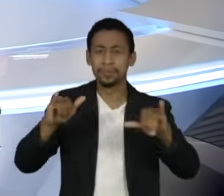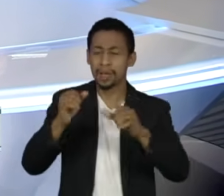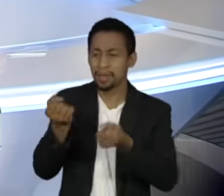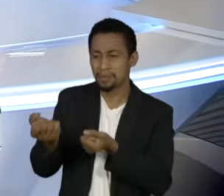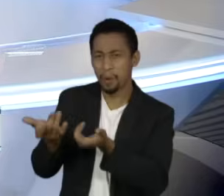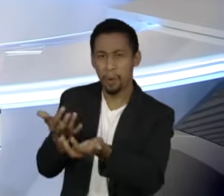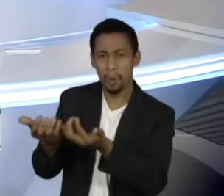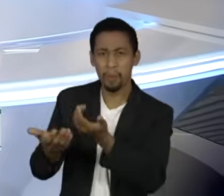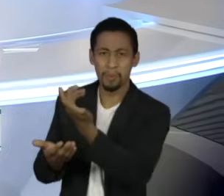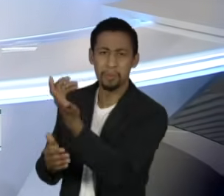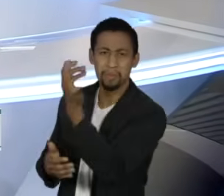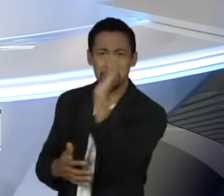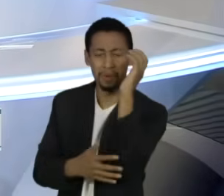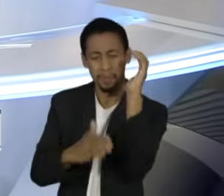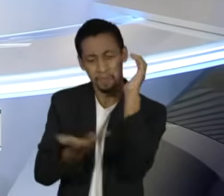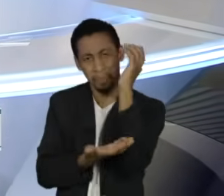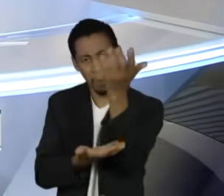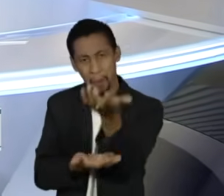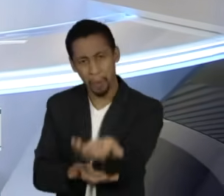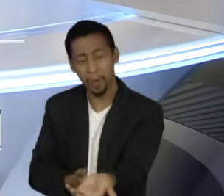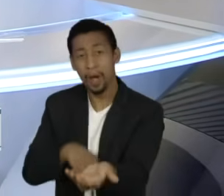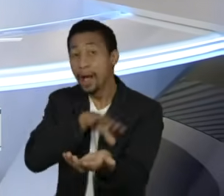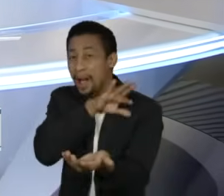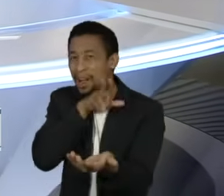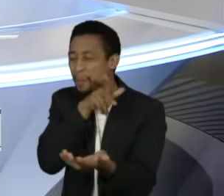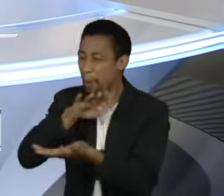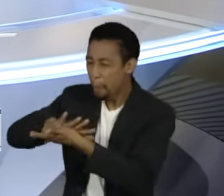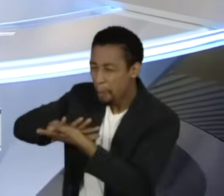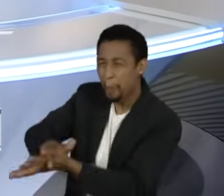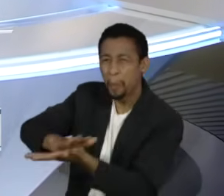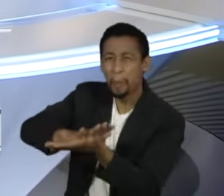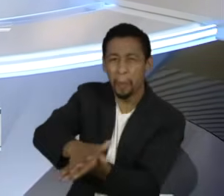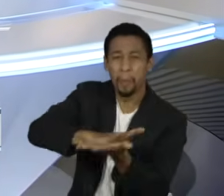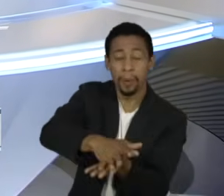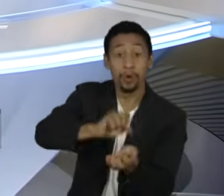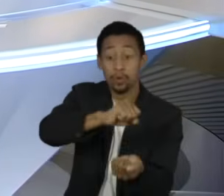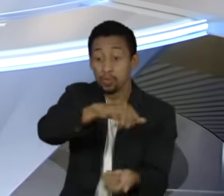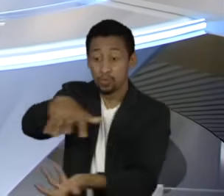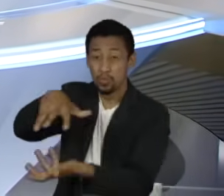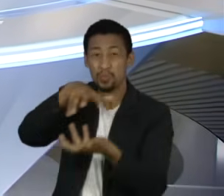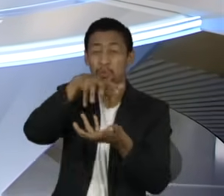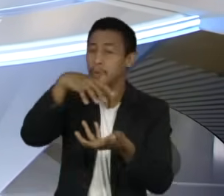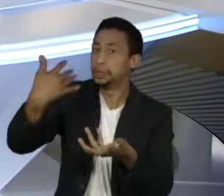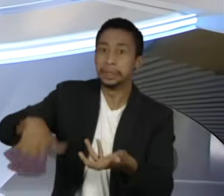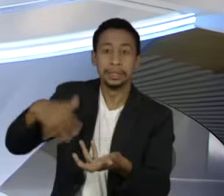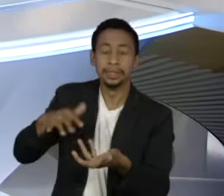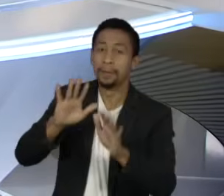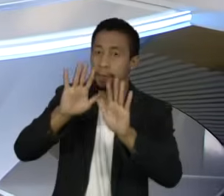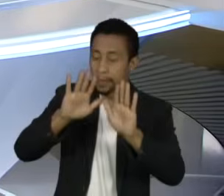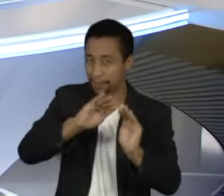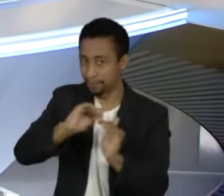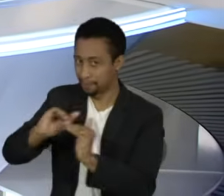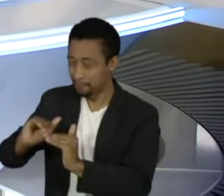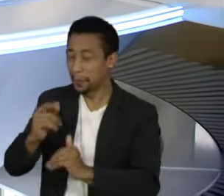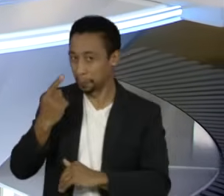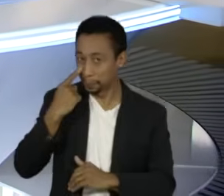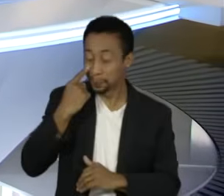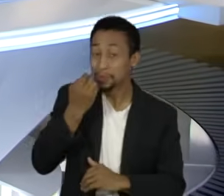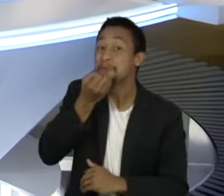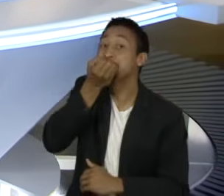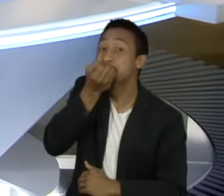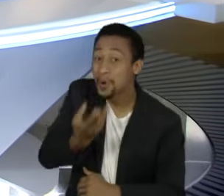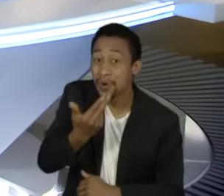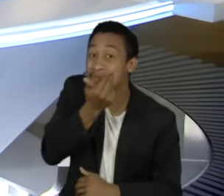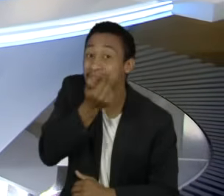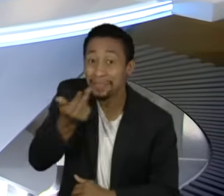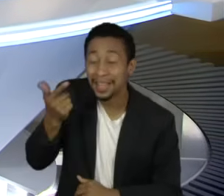desmatamentos, tráfico e morte de animais, ameaças ao meio ambiente no planeta inteiro, uma boa notícia que vem da África. O Quênia está registrando recorde